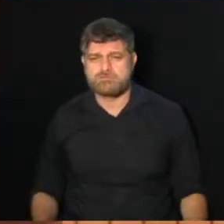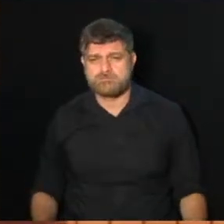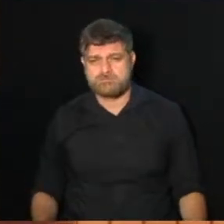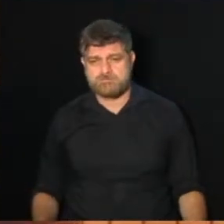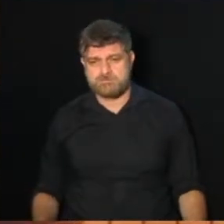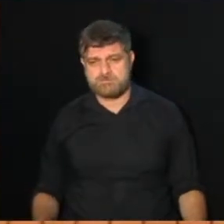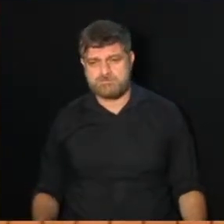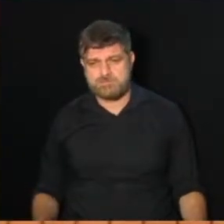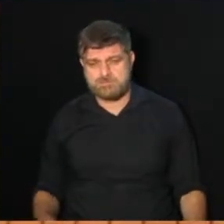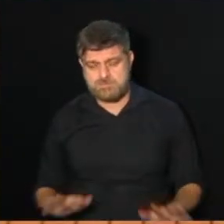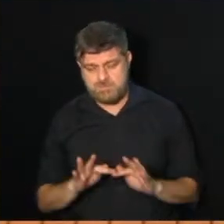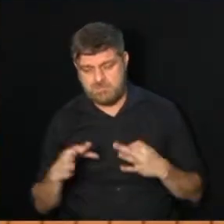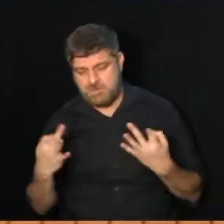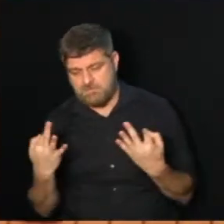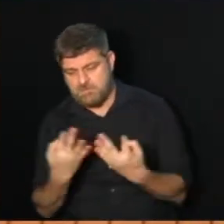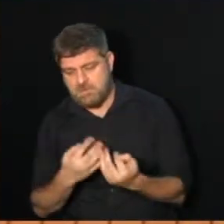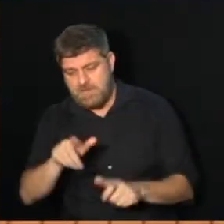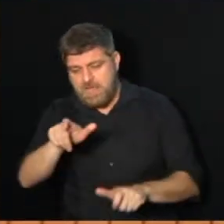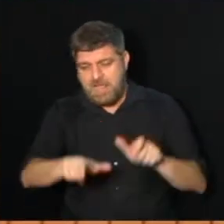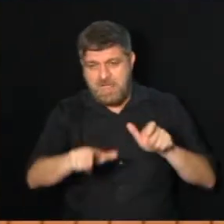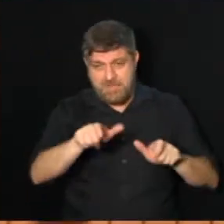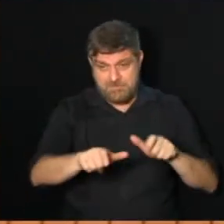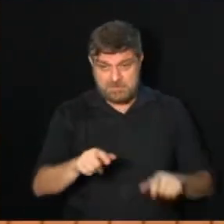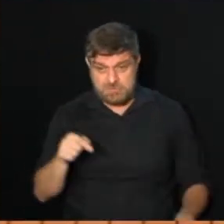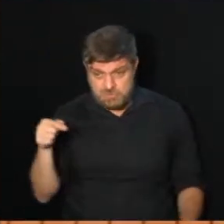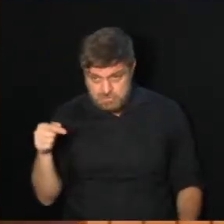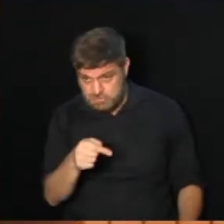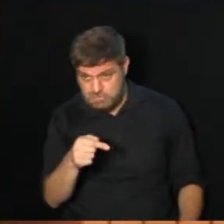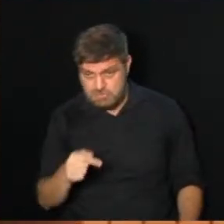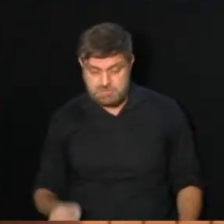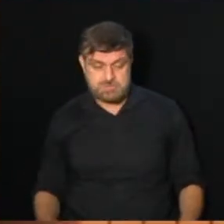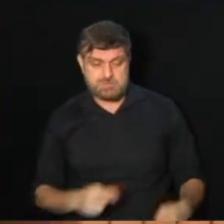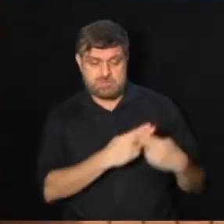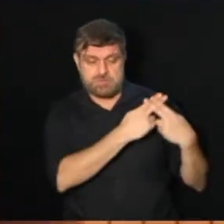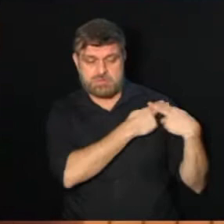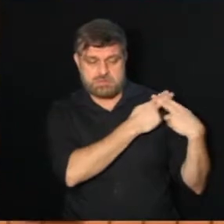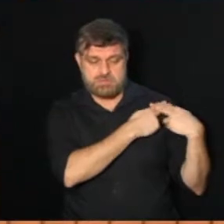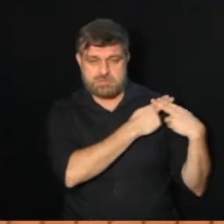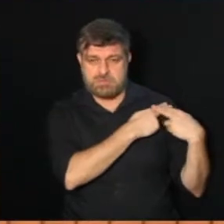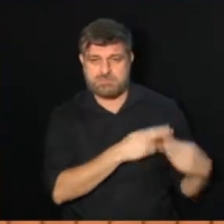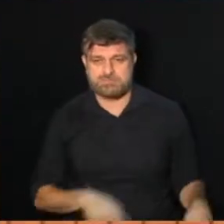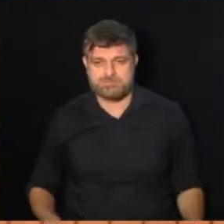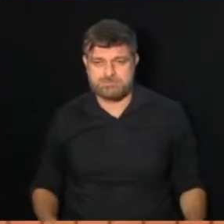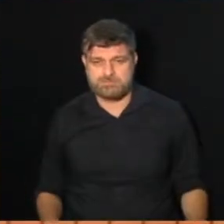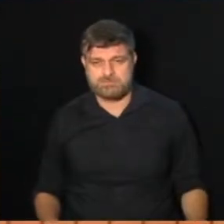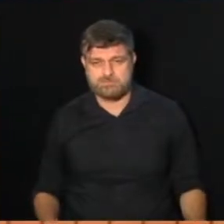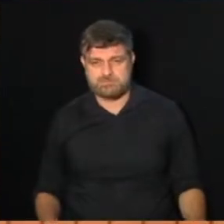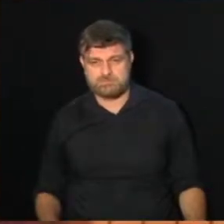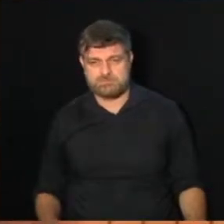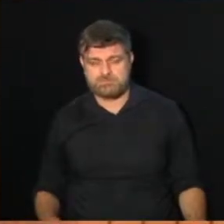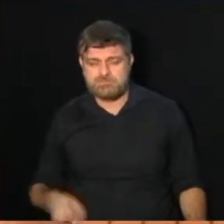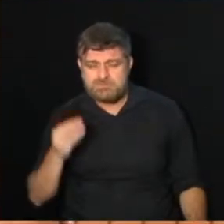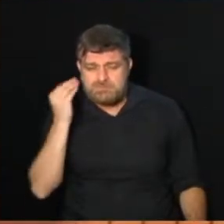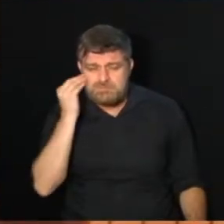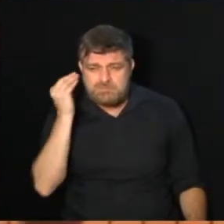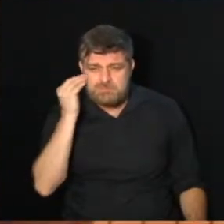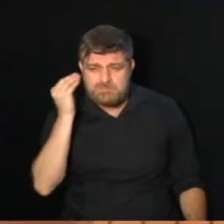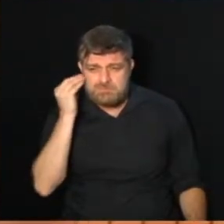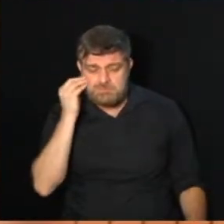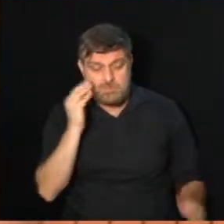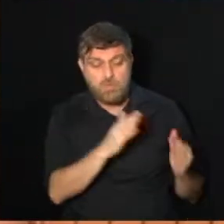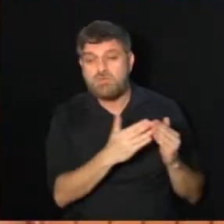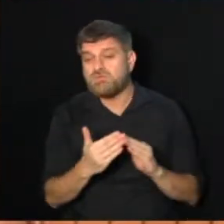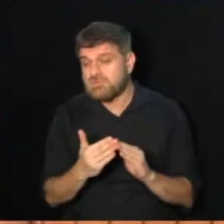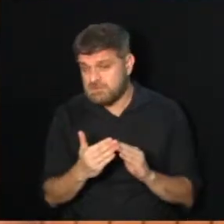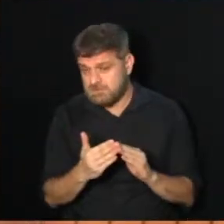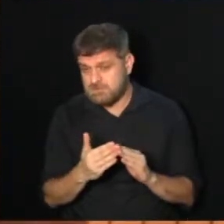além dos familiares, a comunidade do entorno daquela situação. As pessoas que vivenciam, os